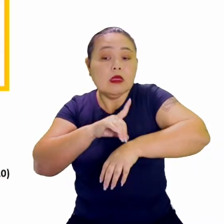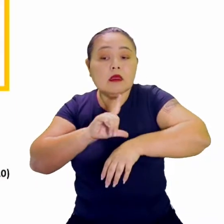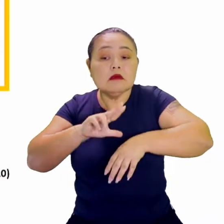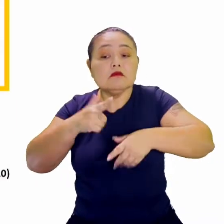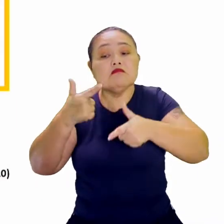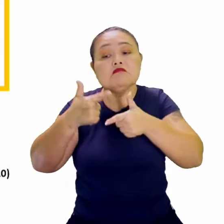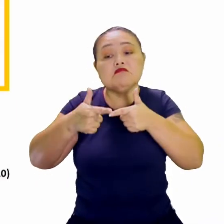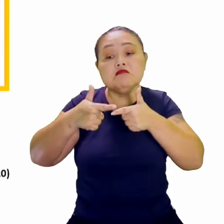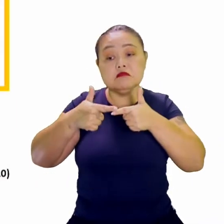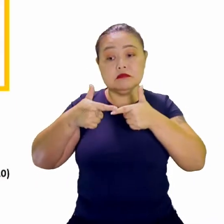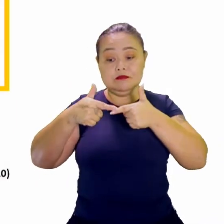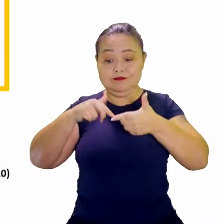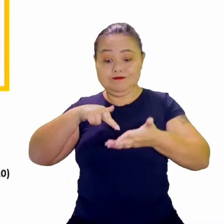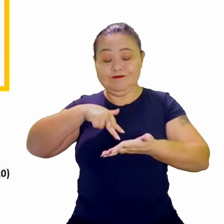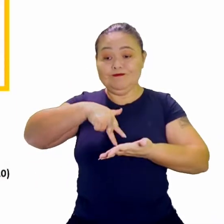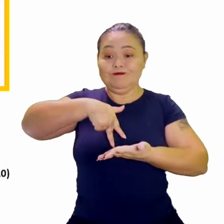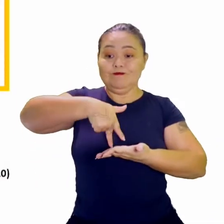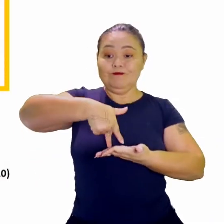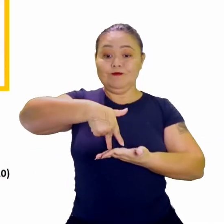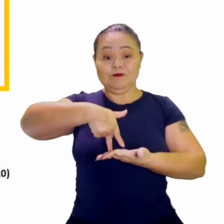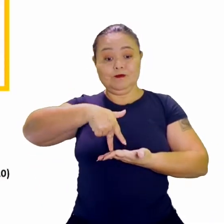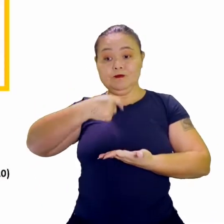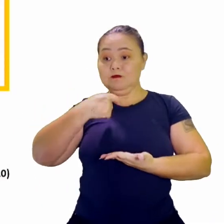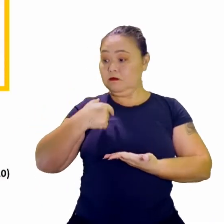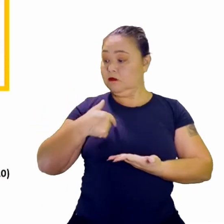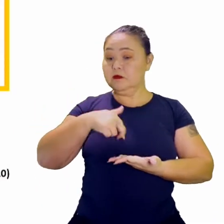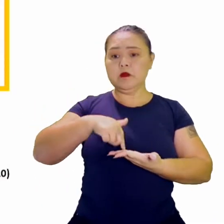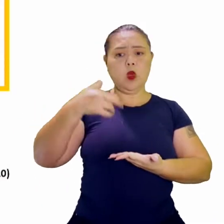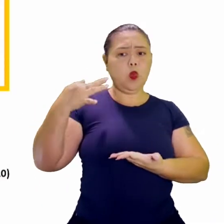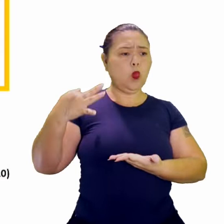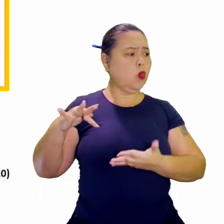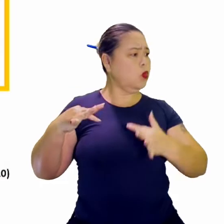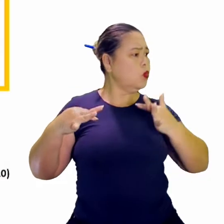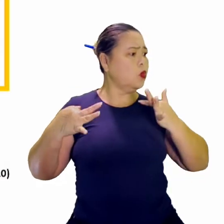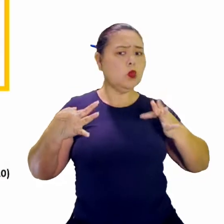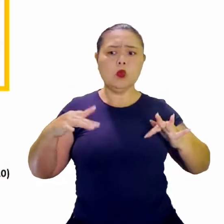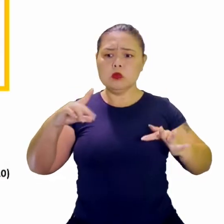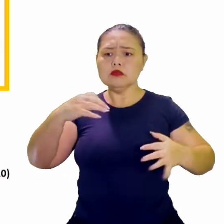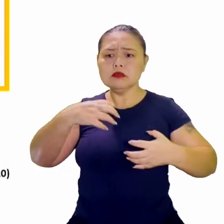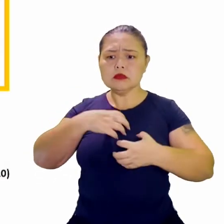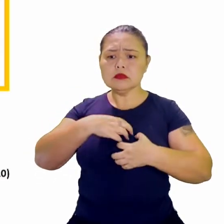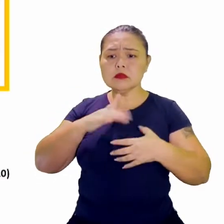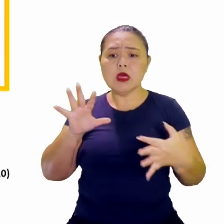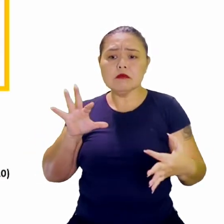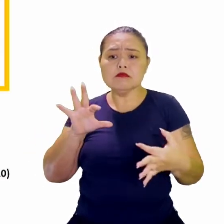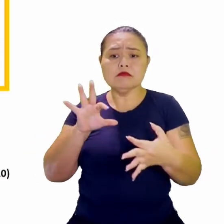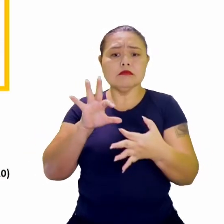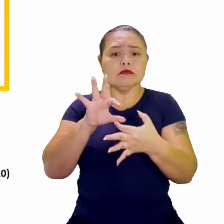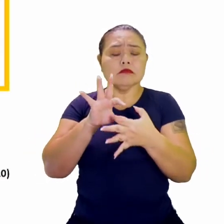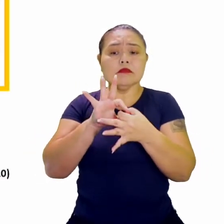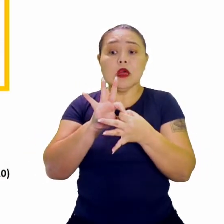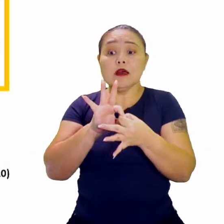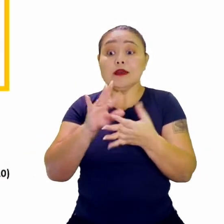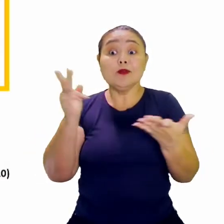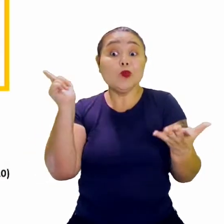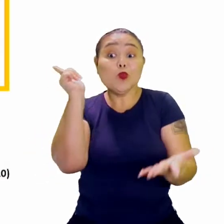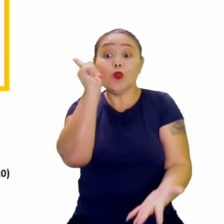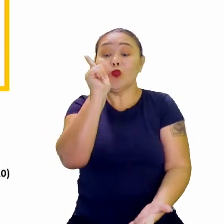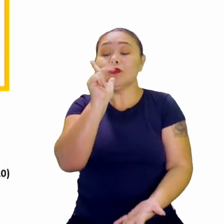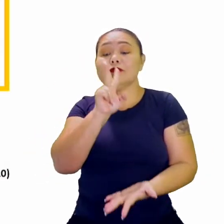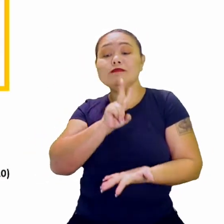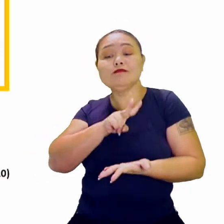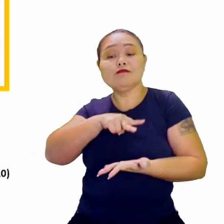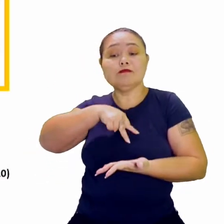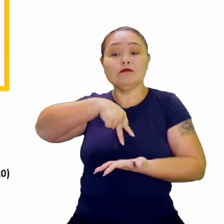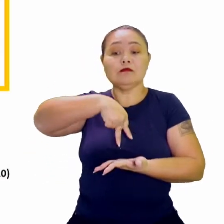tendo problemas posturais, você vai sentindo muitas dores. Por quê? Porque vai estar associado ali a não conseguir sustentar